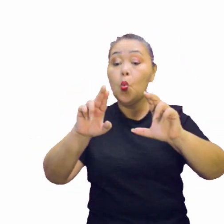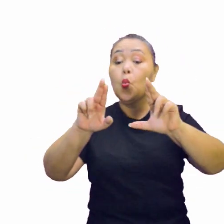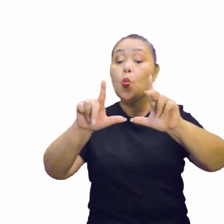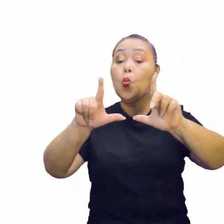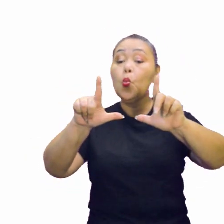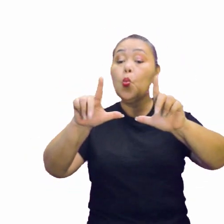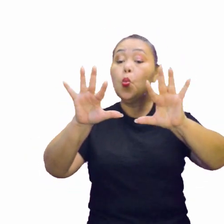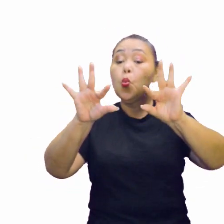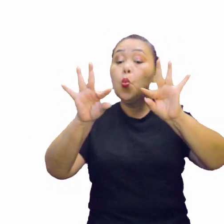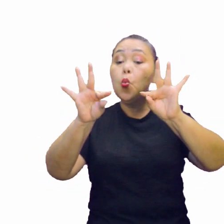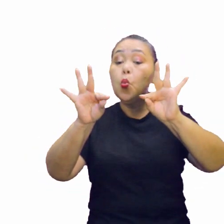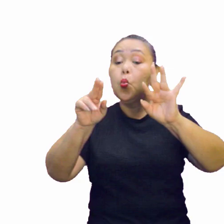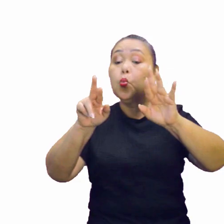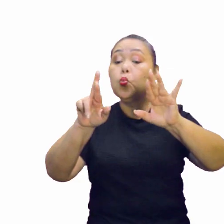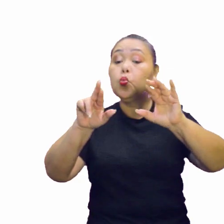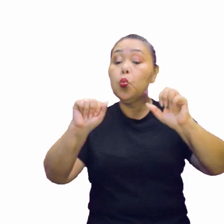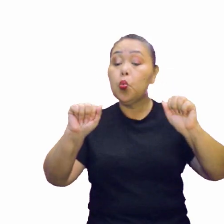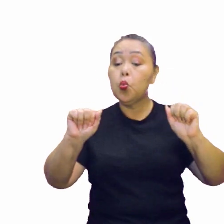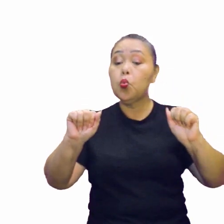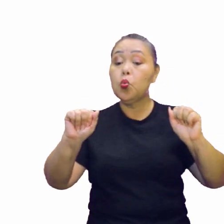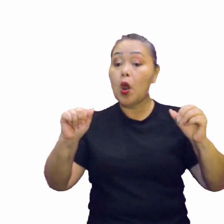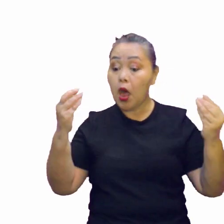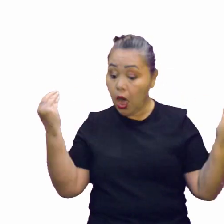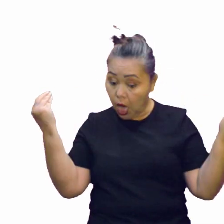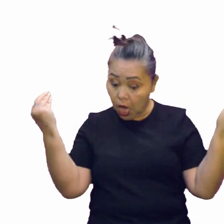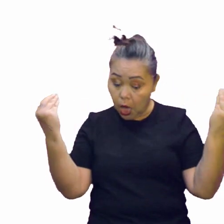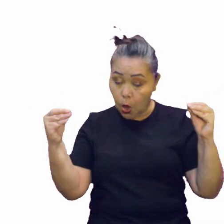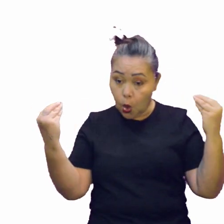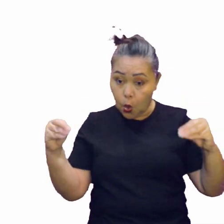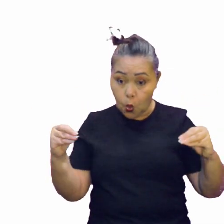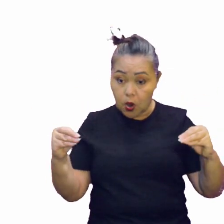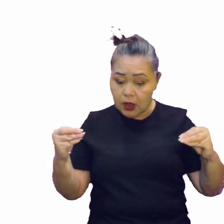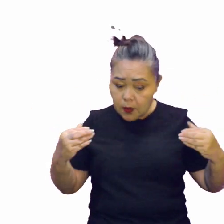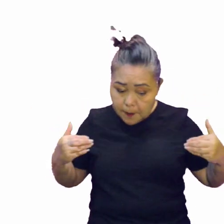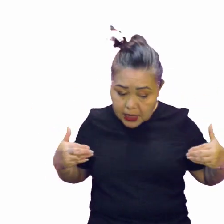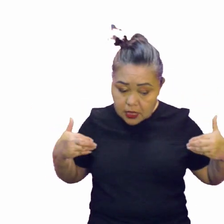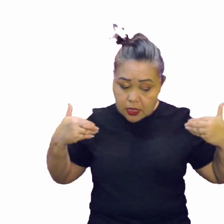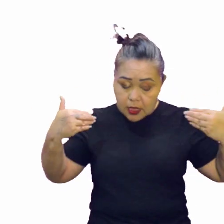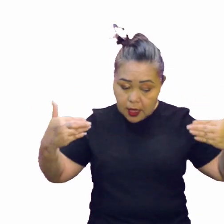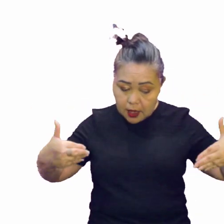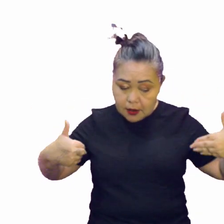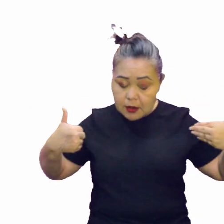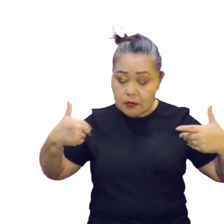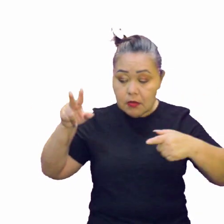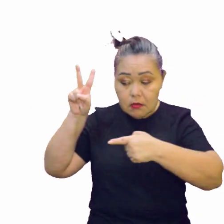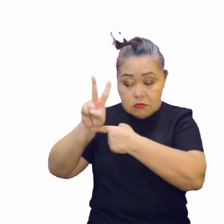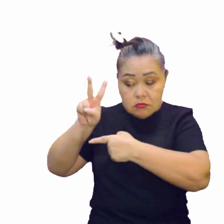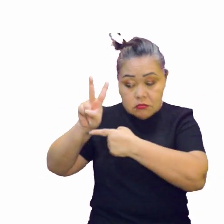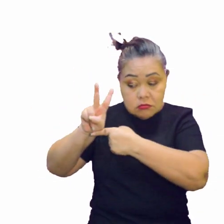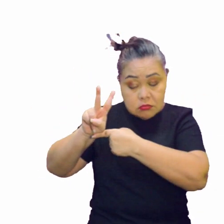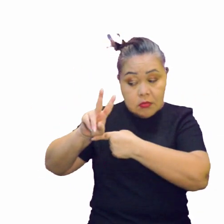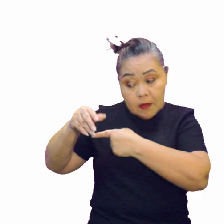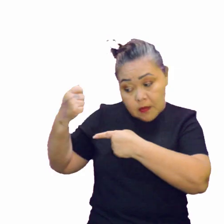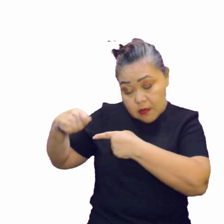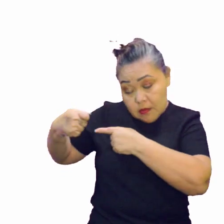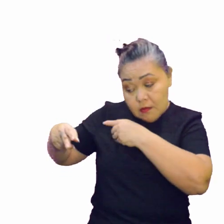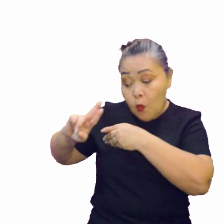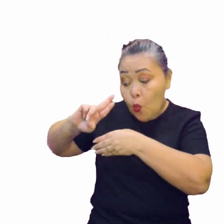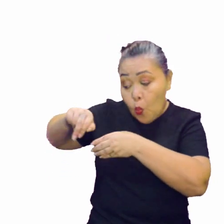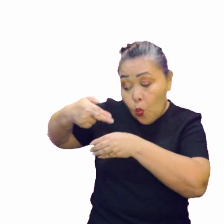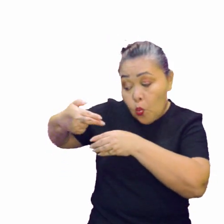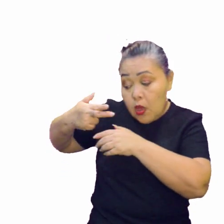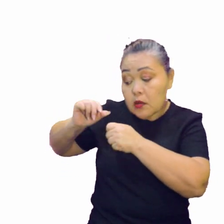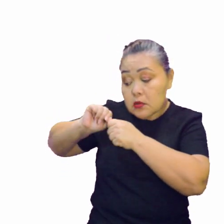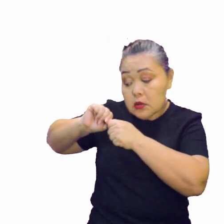utilizar, quer dizer, você vai inserir uma cultura. Lembra que a cultura tem necessidades nutricionais. Lembra